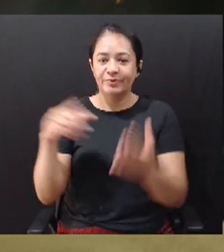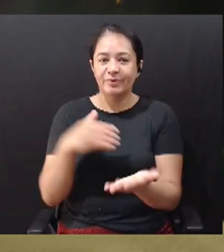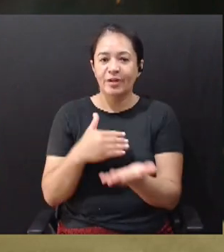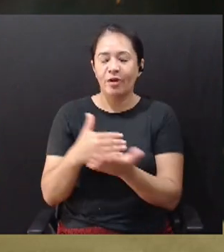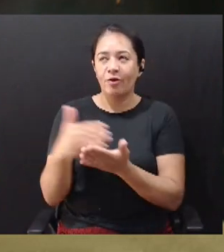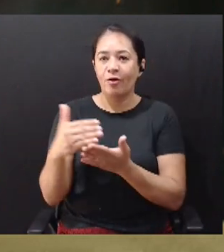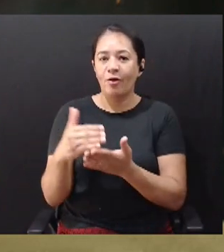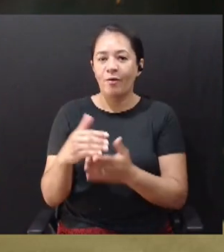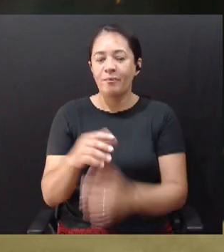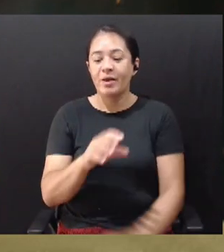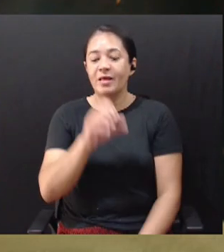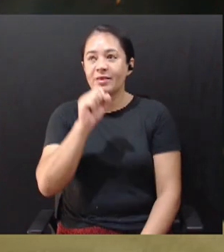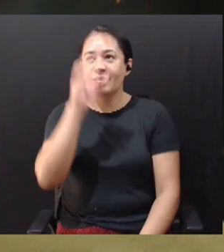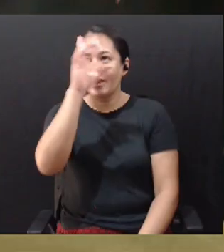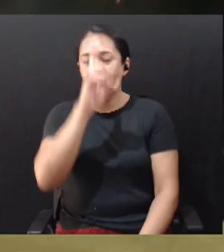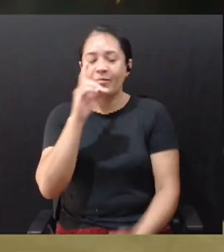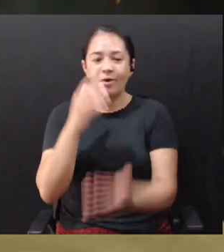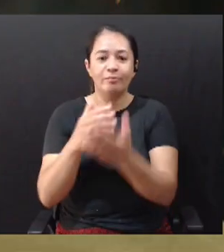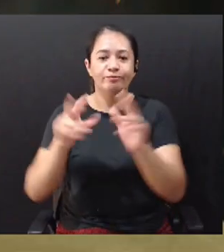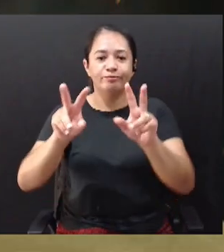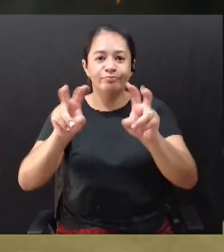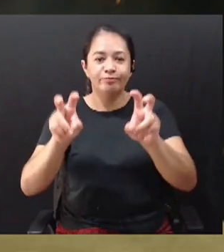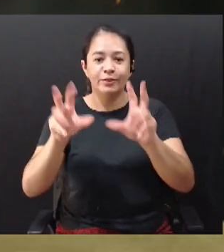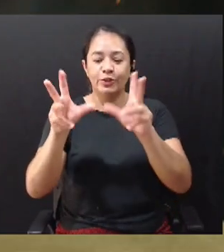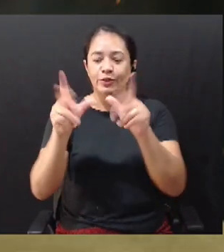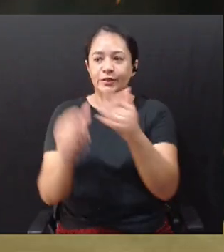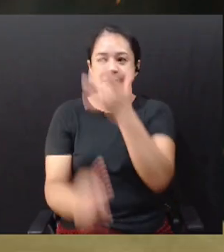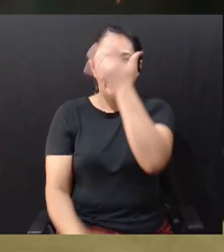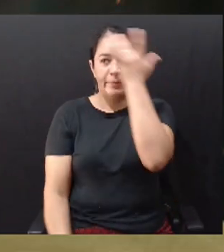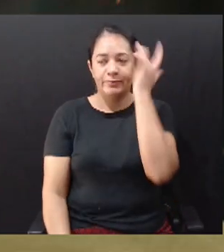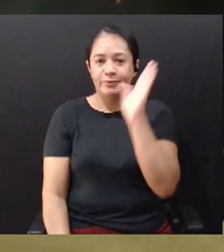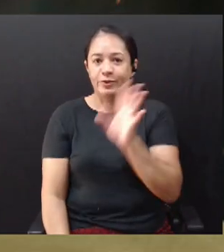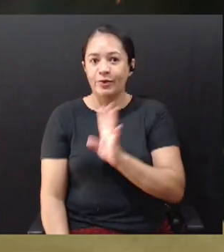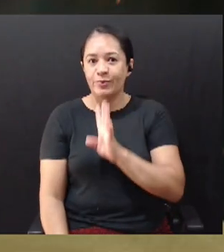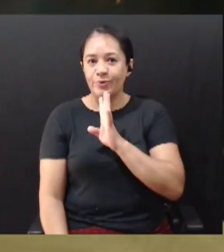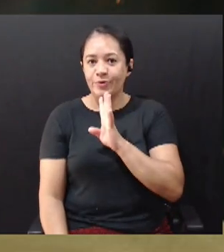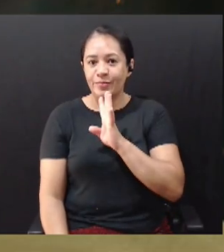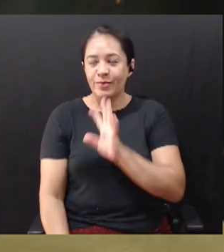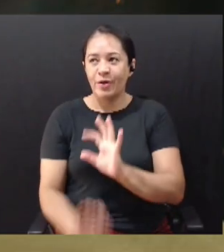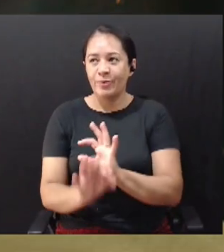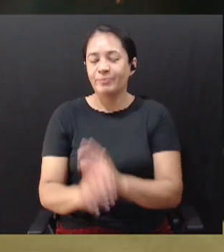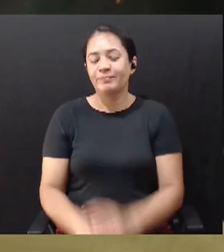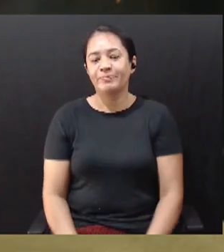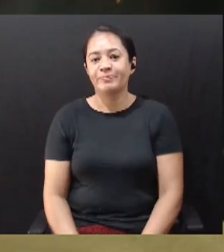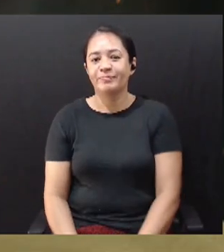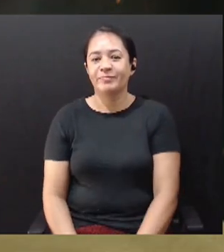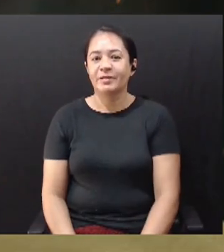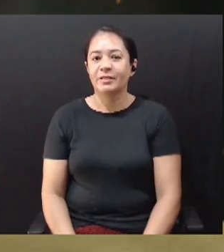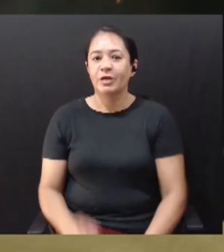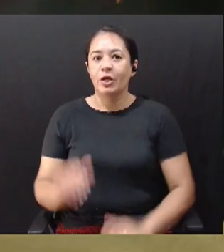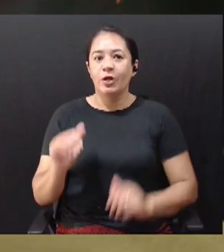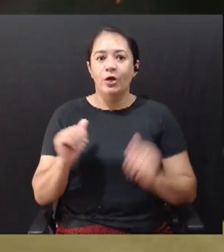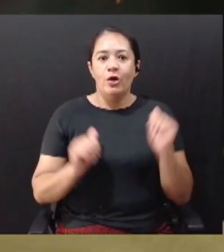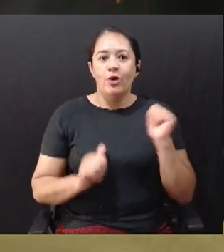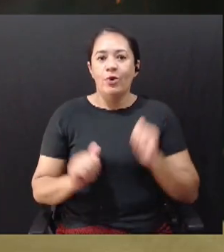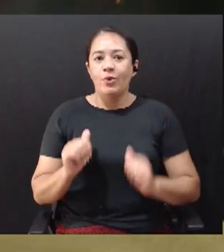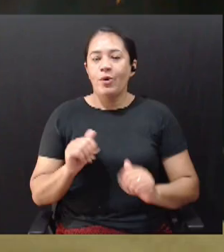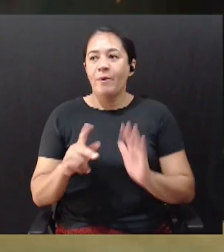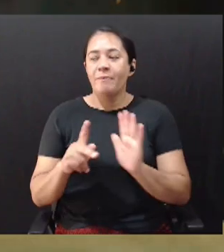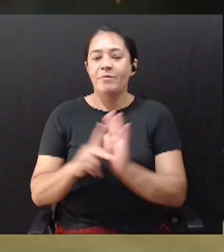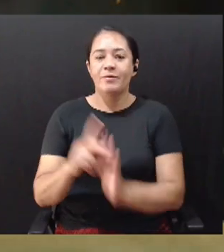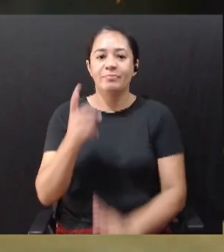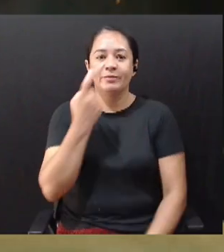semana com um tema que todo mundo conhece e muito bem, aquela euforia de sexta-feira e a melancolia